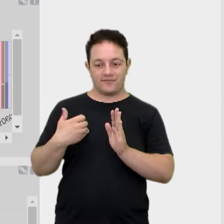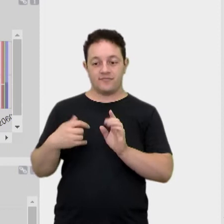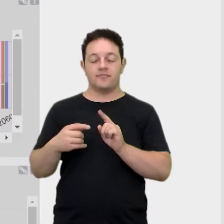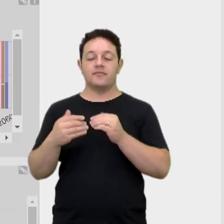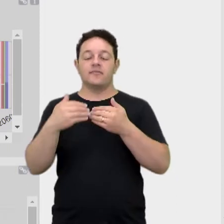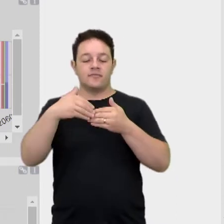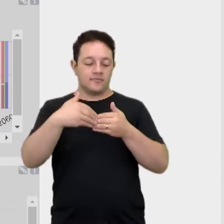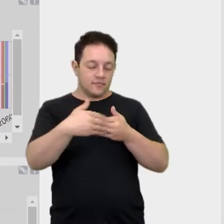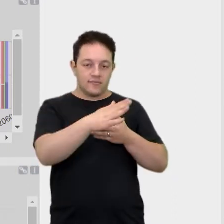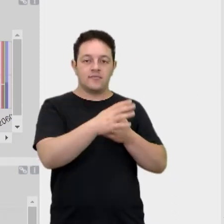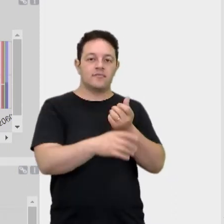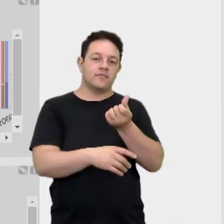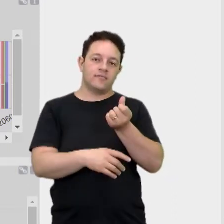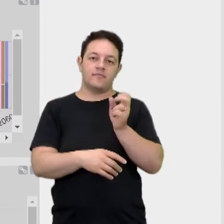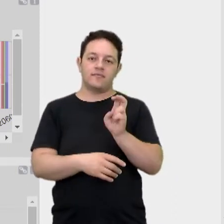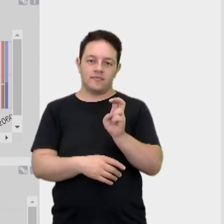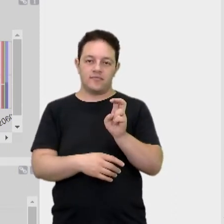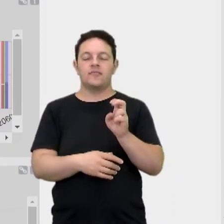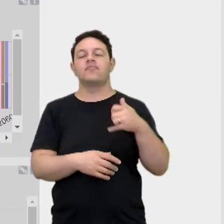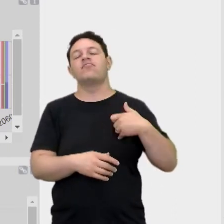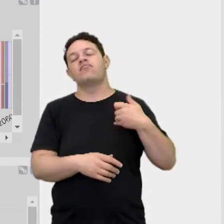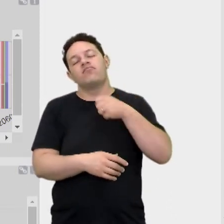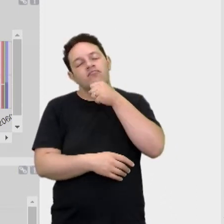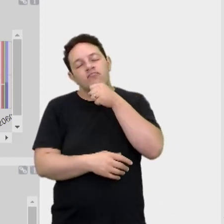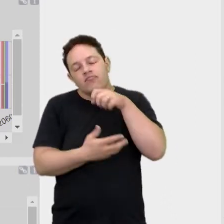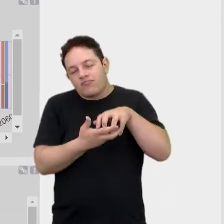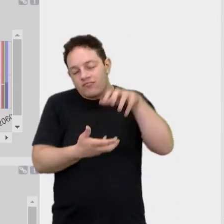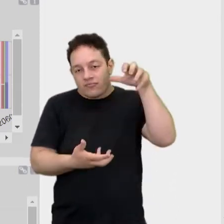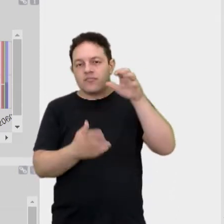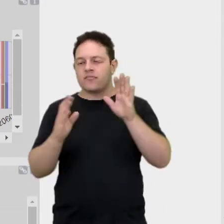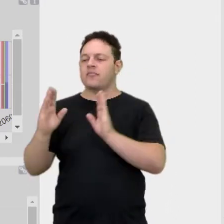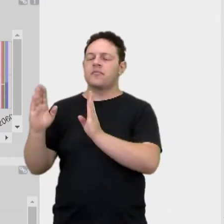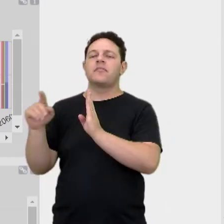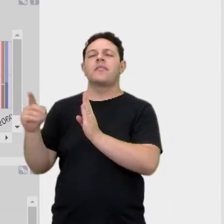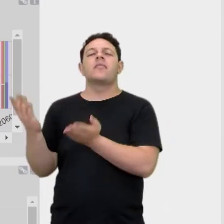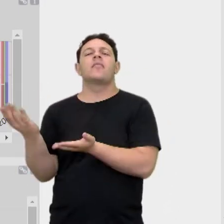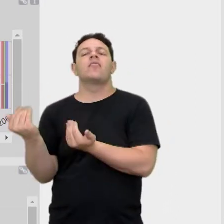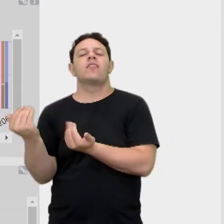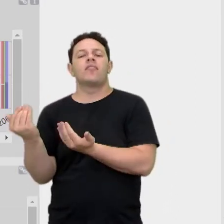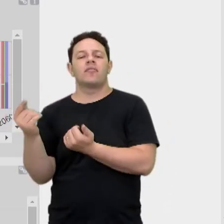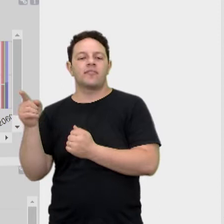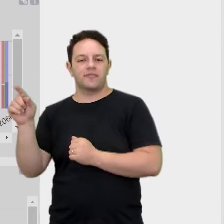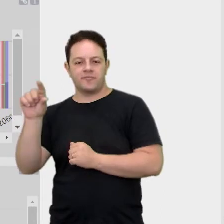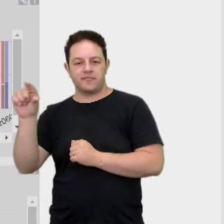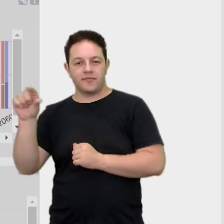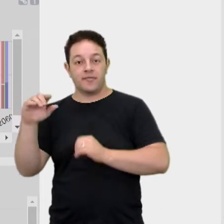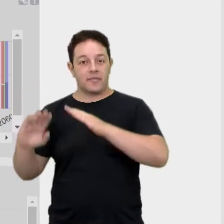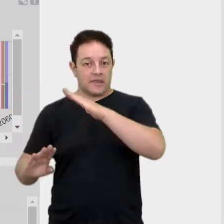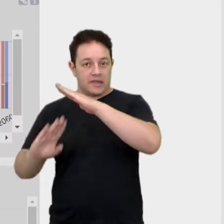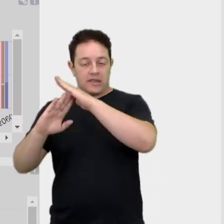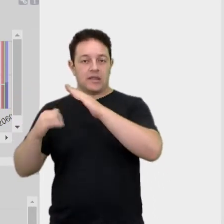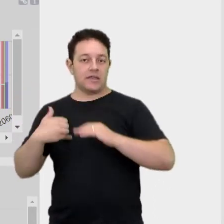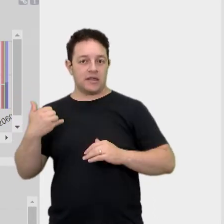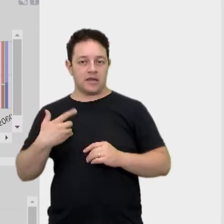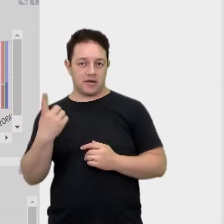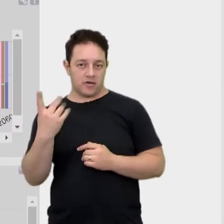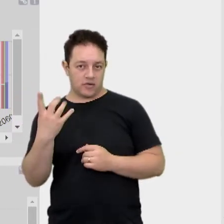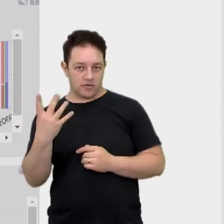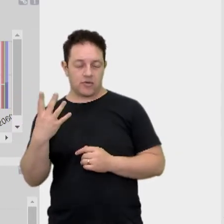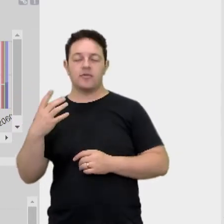65 anos nós temos os idosos. Então vamos ver aqui os jovens. Ó, os jovens aqui, ó, até 14 anos,